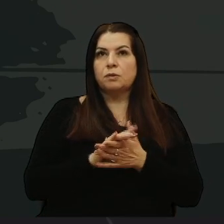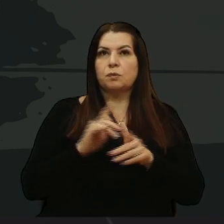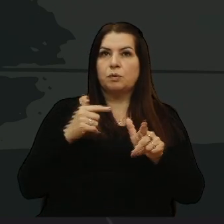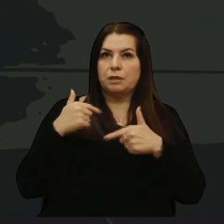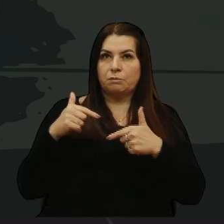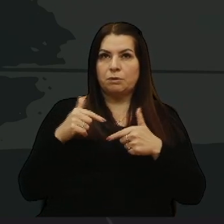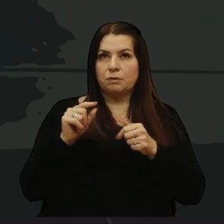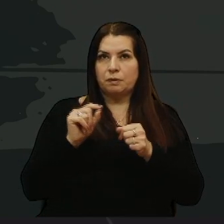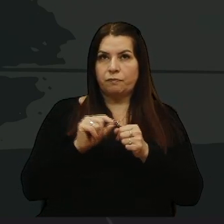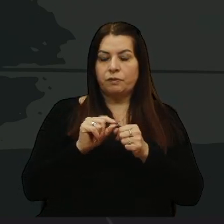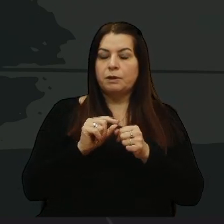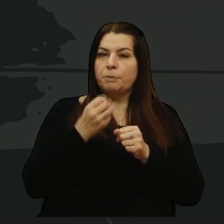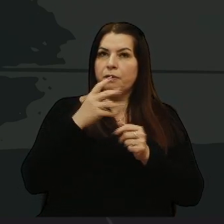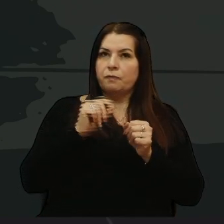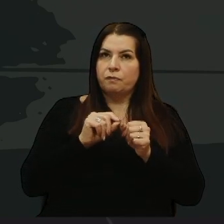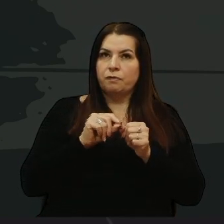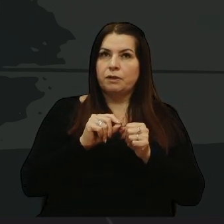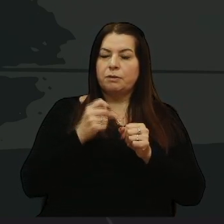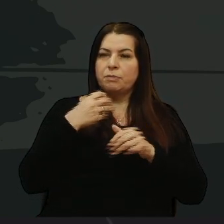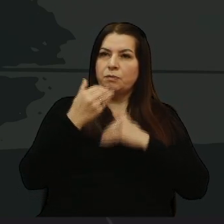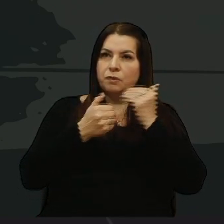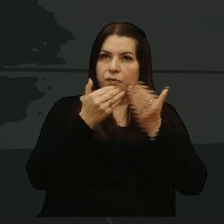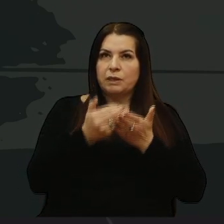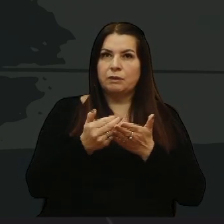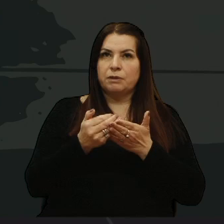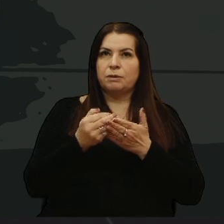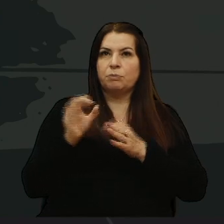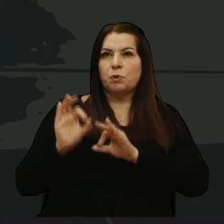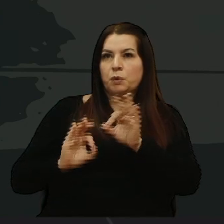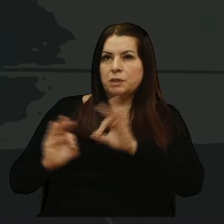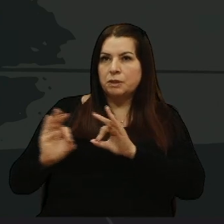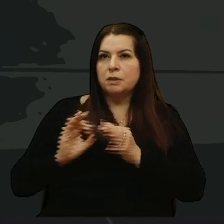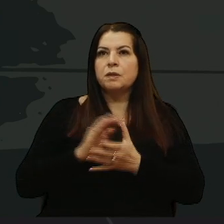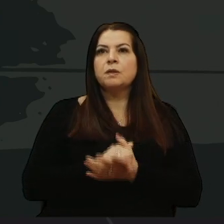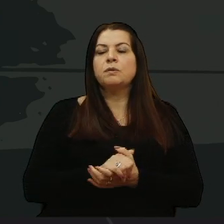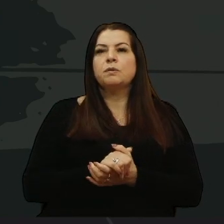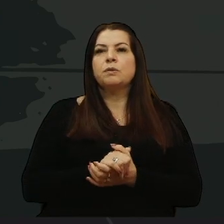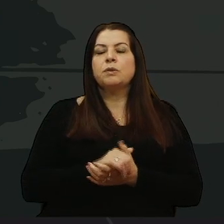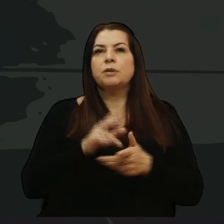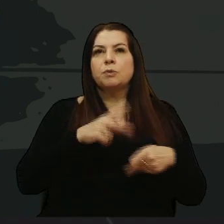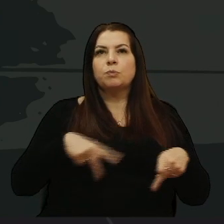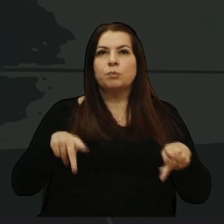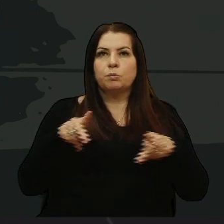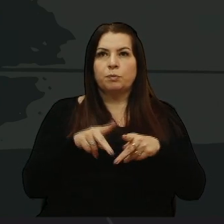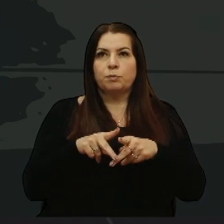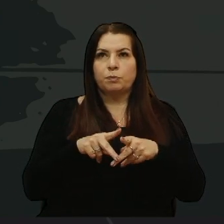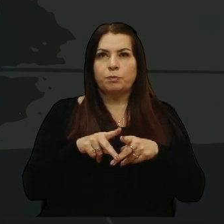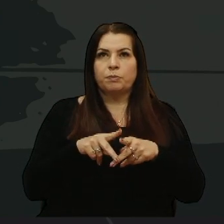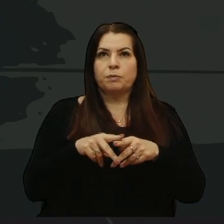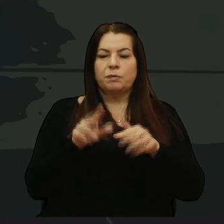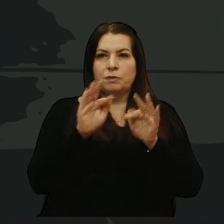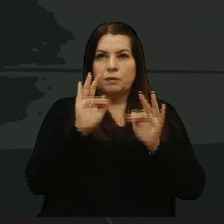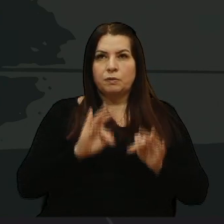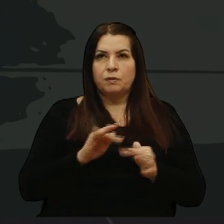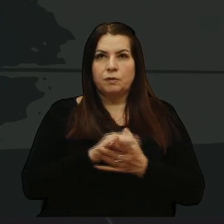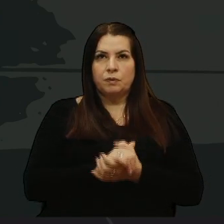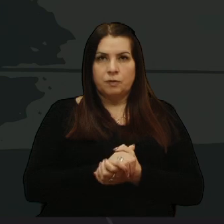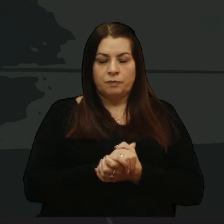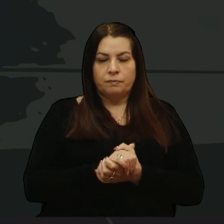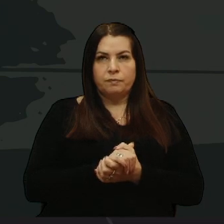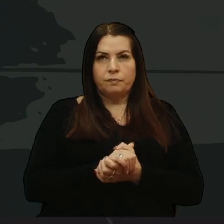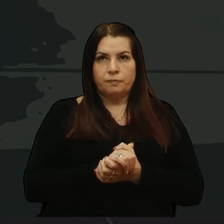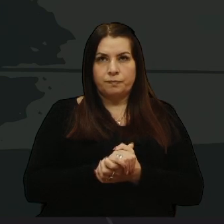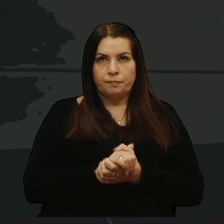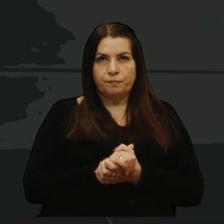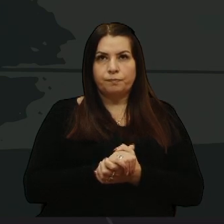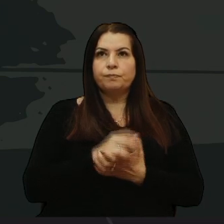trabalho está sendo bem feito, bem desenvolvido, bem elaborado, e a população está contente. Eu diria